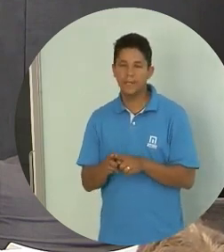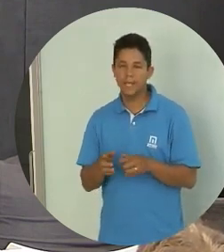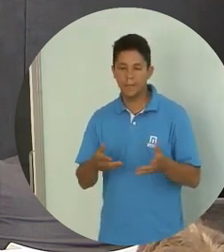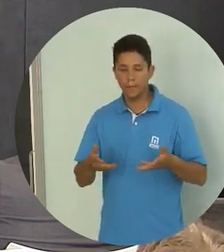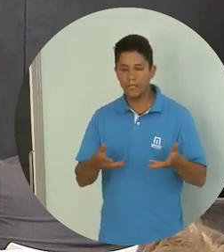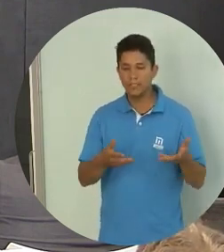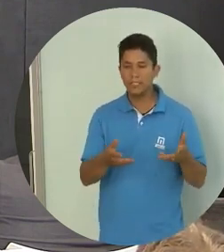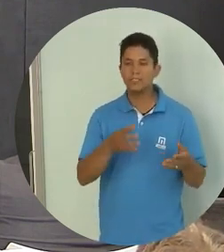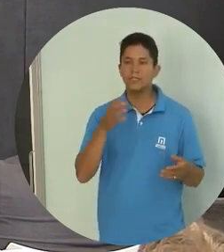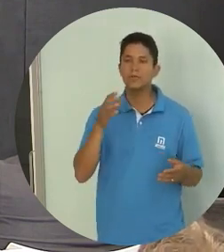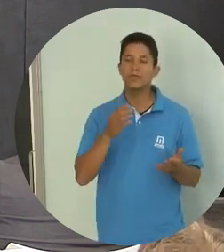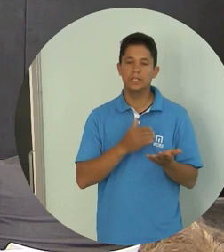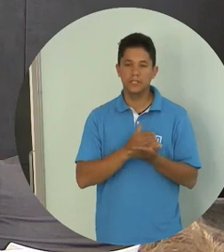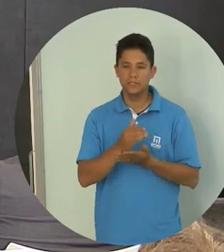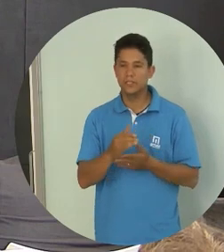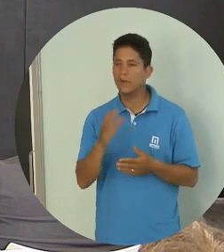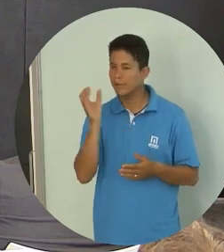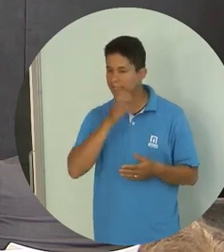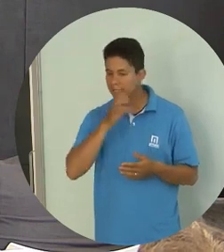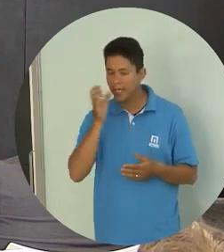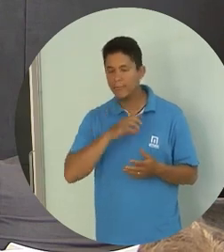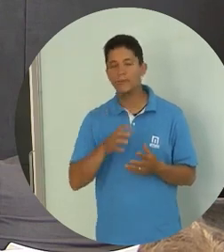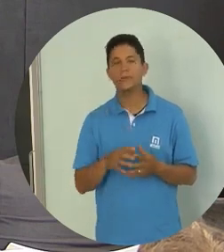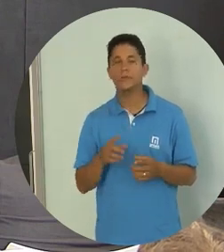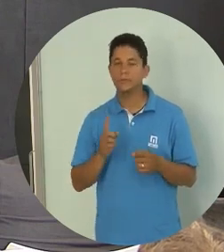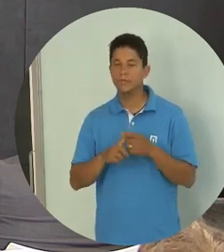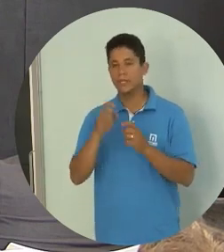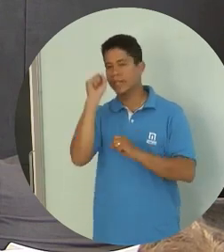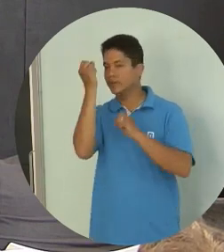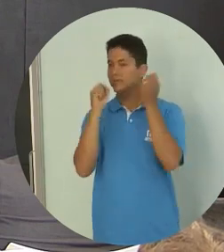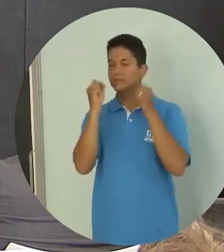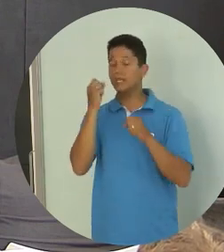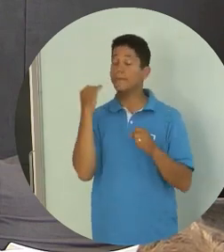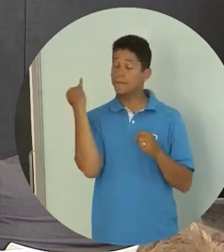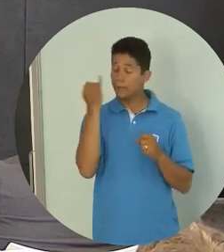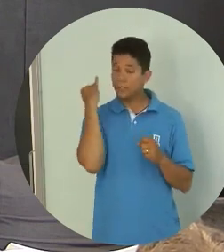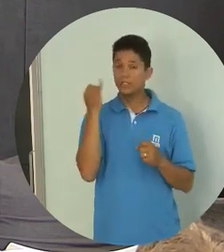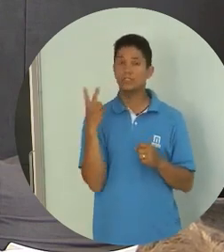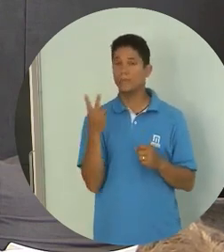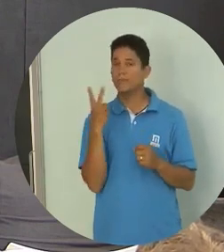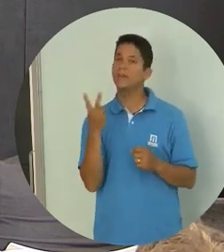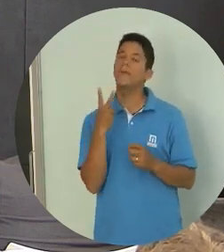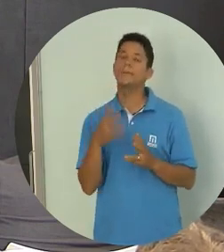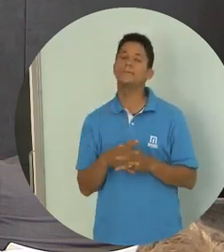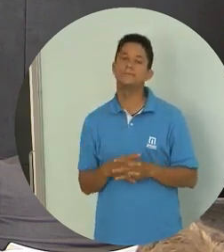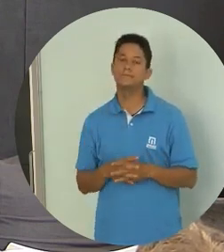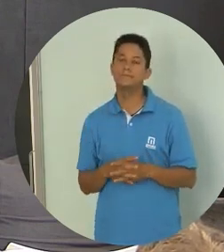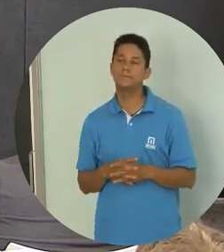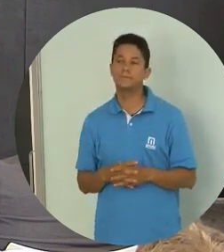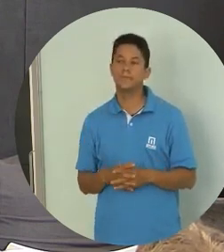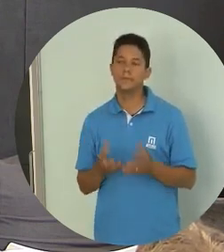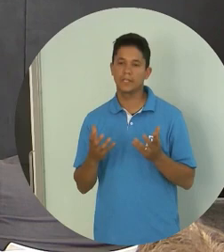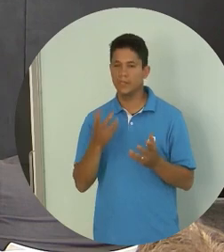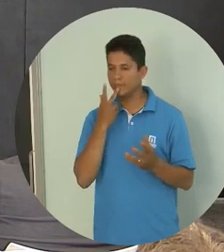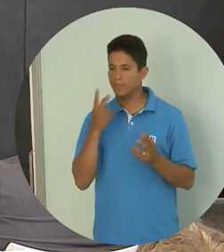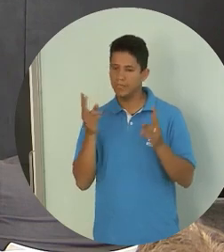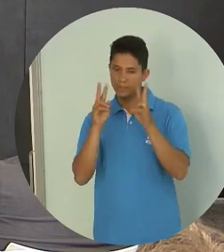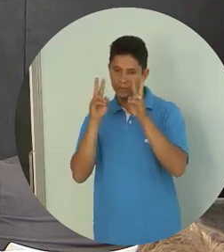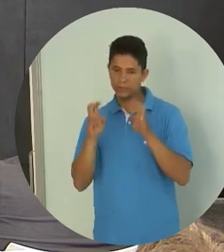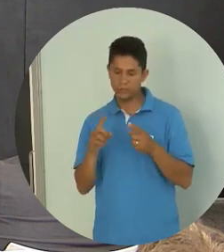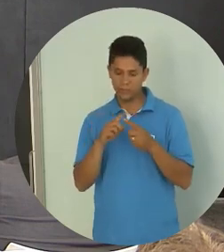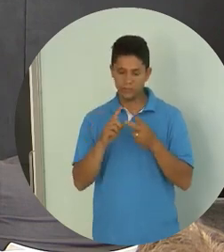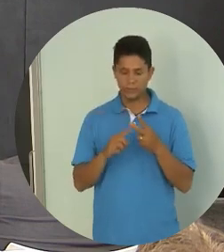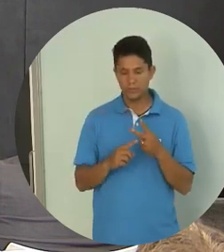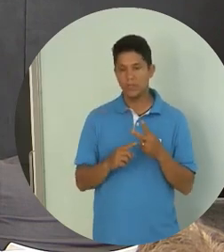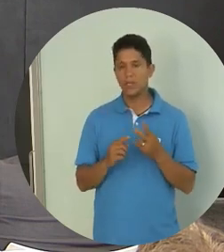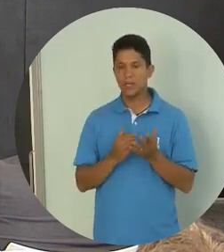mais rápida, isso dentro da indústria é essencial para valor, né? Então, eu queria falar sobre esses dois assuntos antes de começar